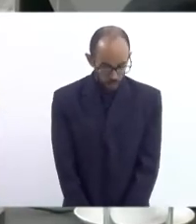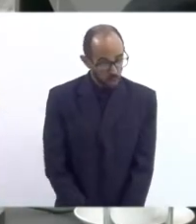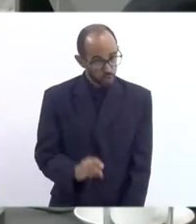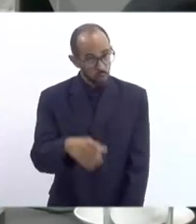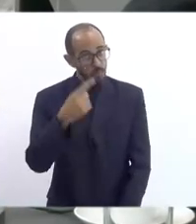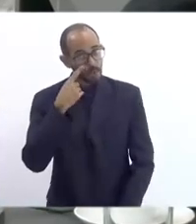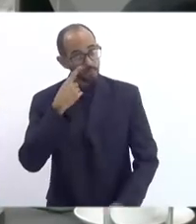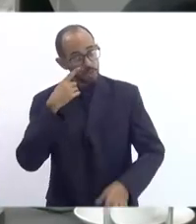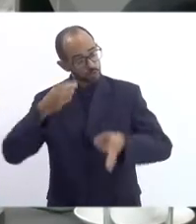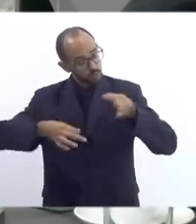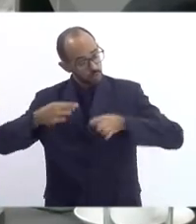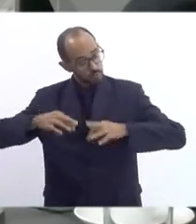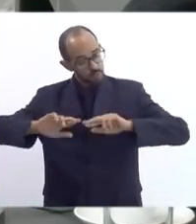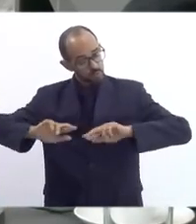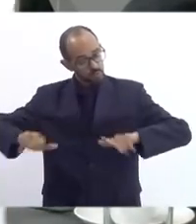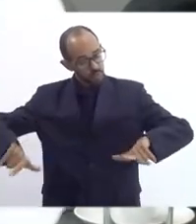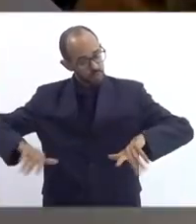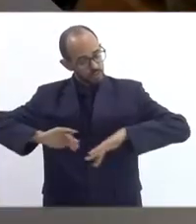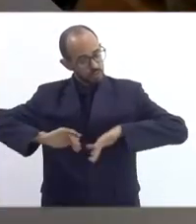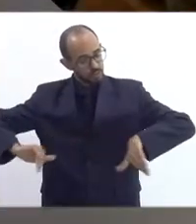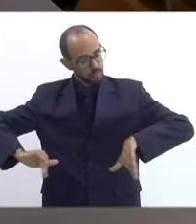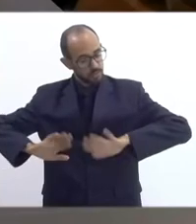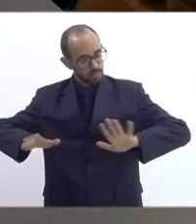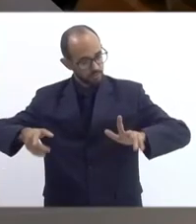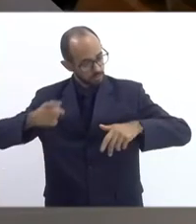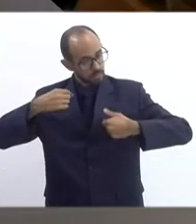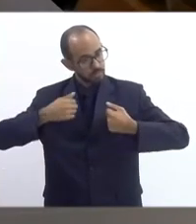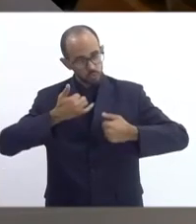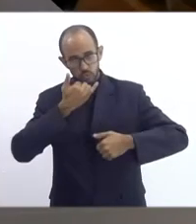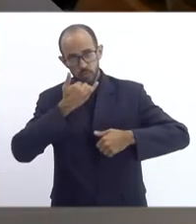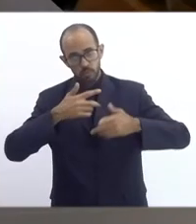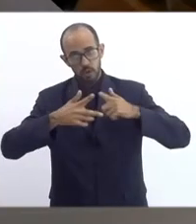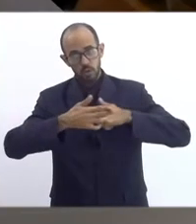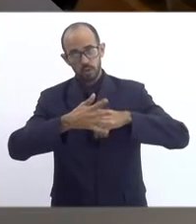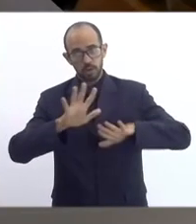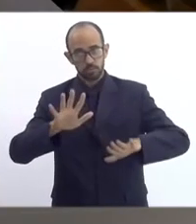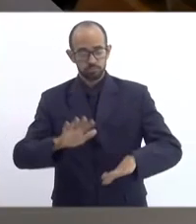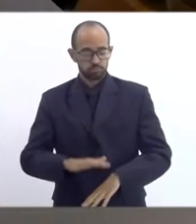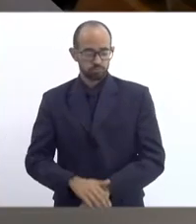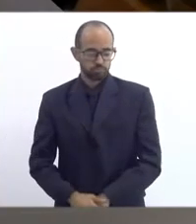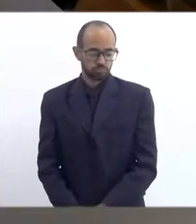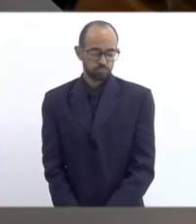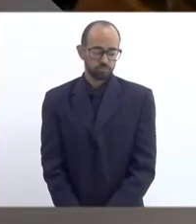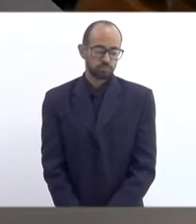não da comissão, mas do relatório. Desculpa interromper outros trabalhos, presidente.